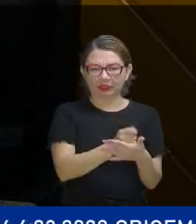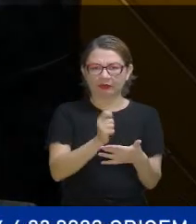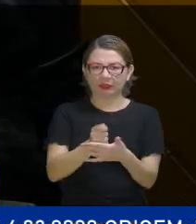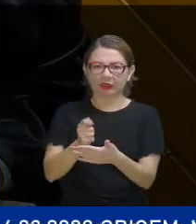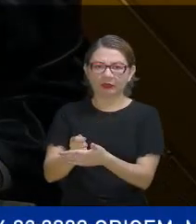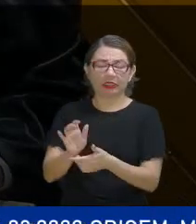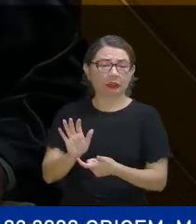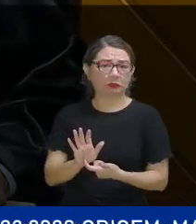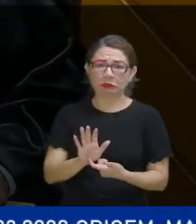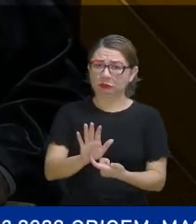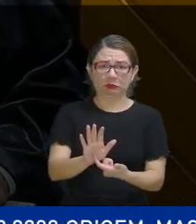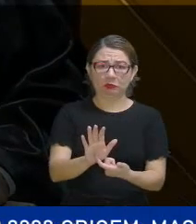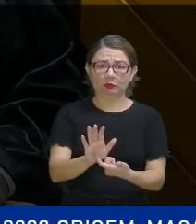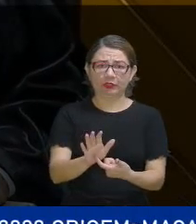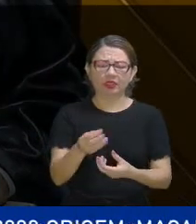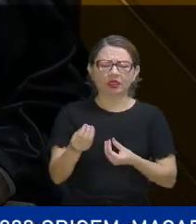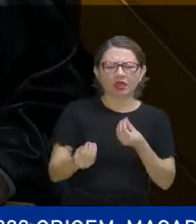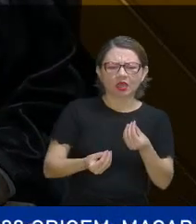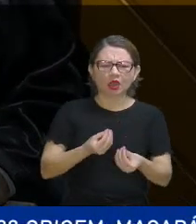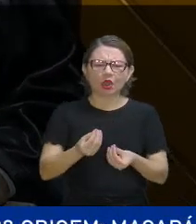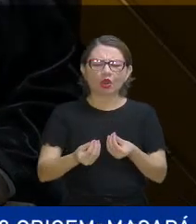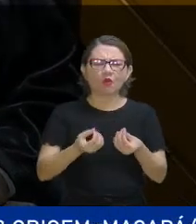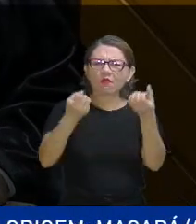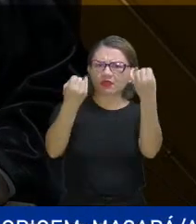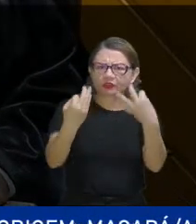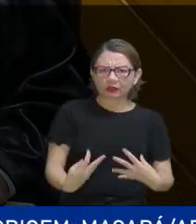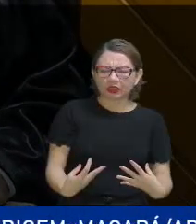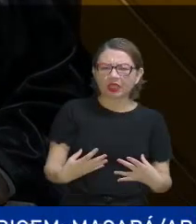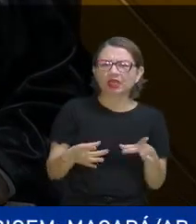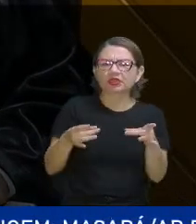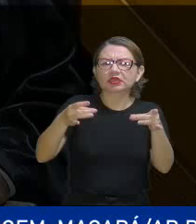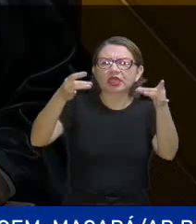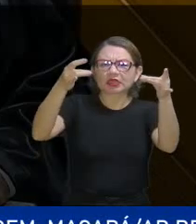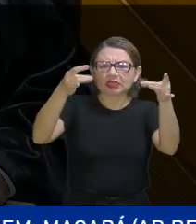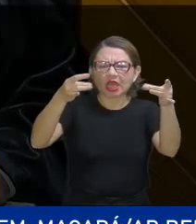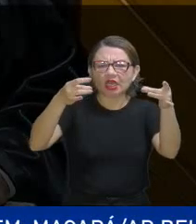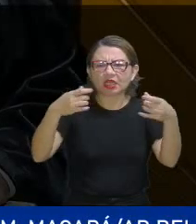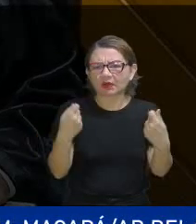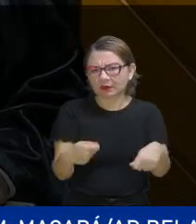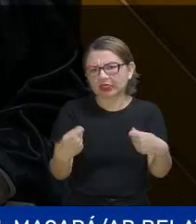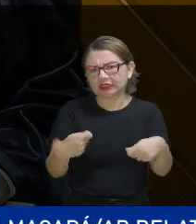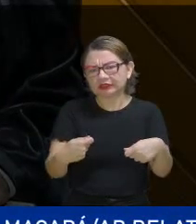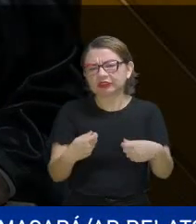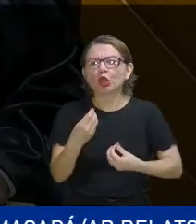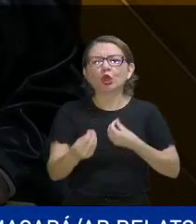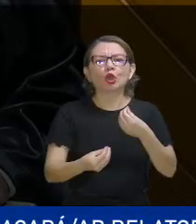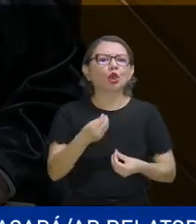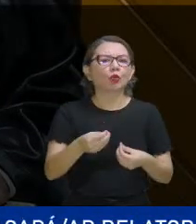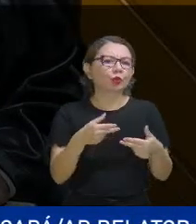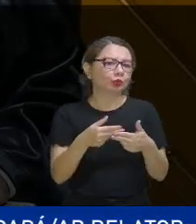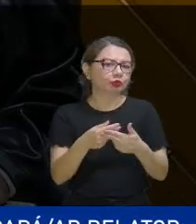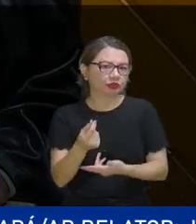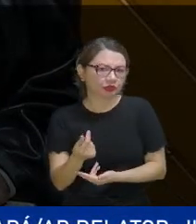não permite identificar suficientemente a finalidade e a vinculação desses gastos com as atividades